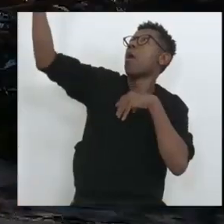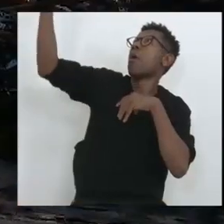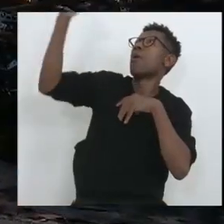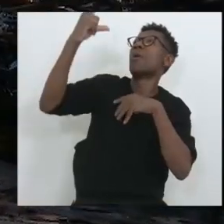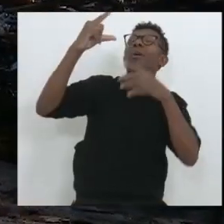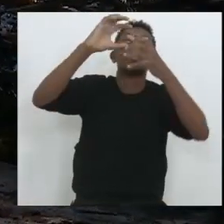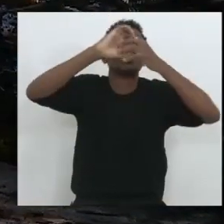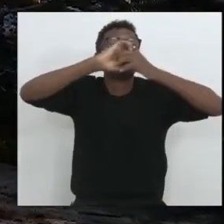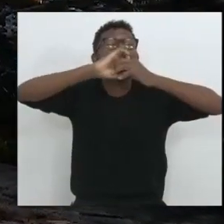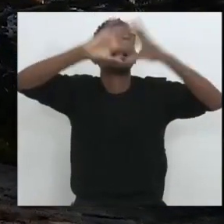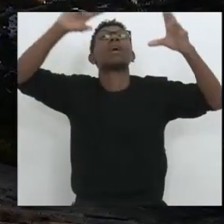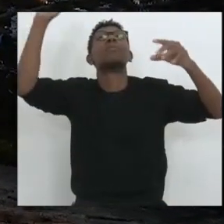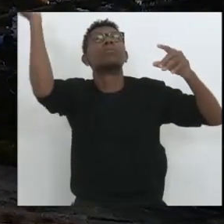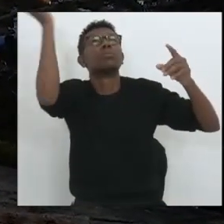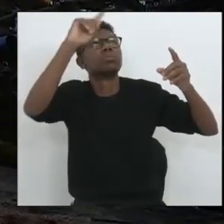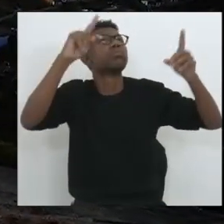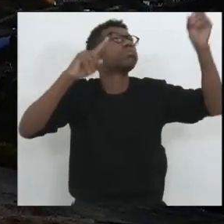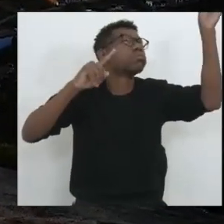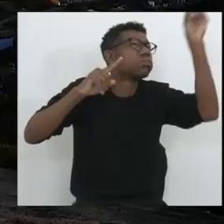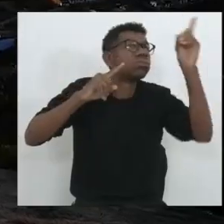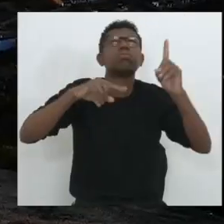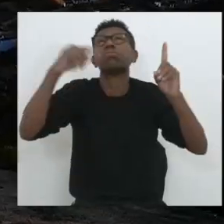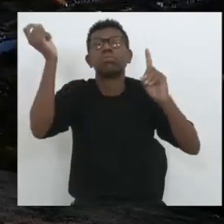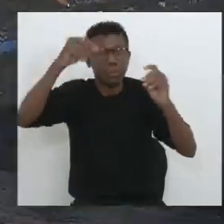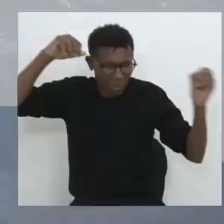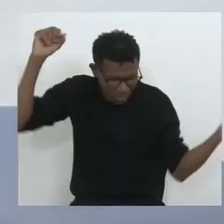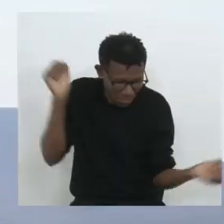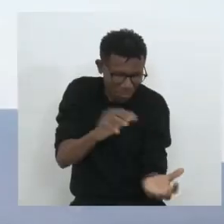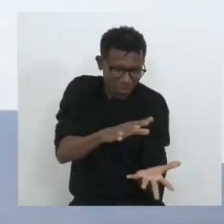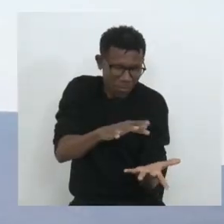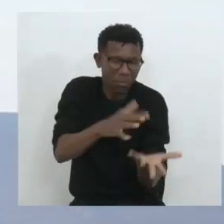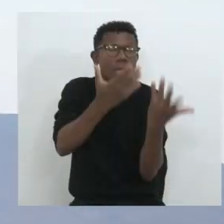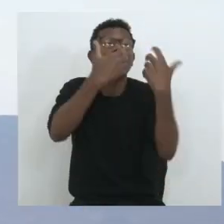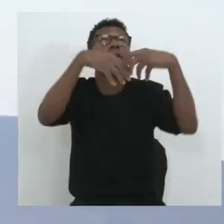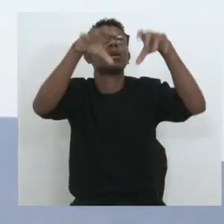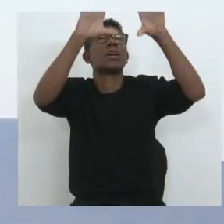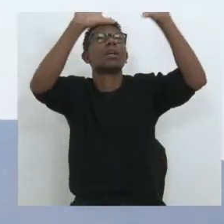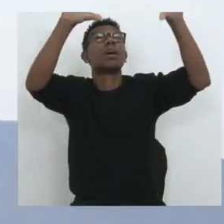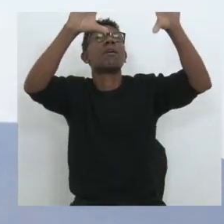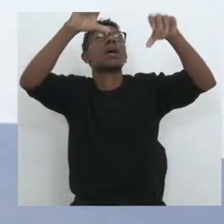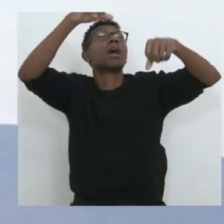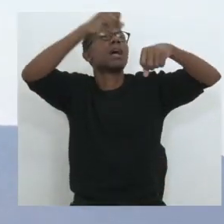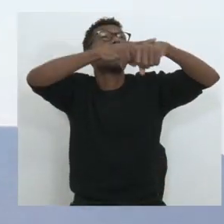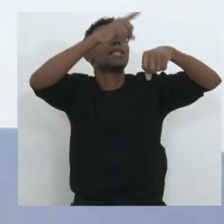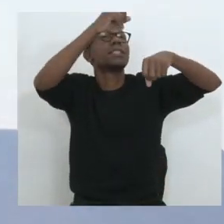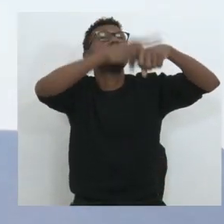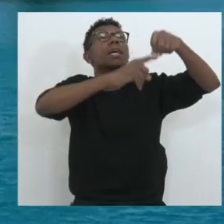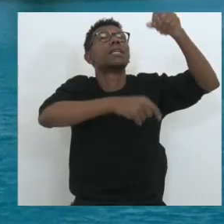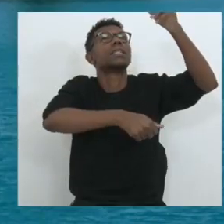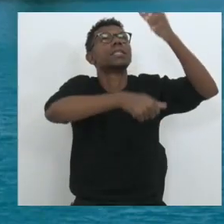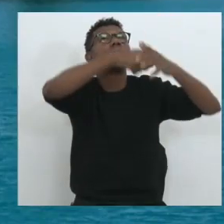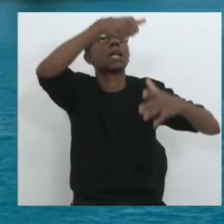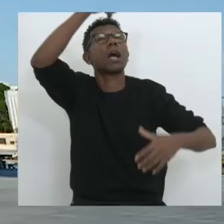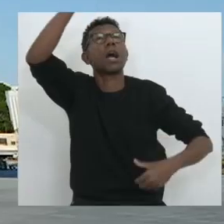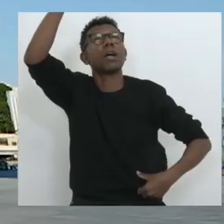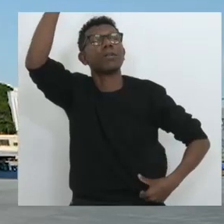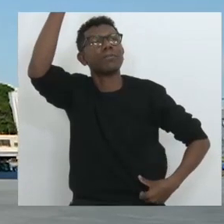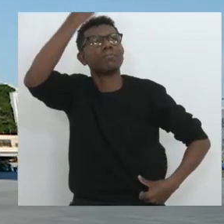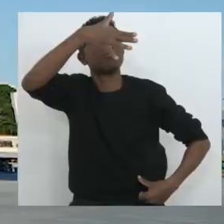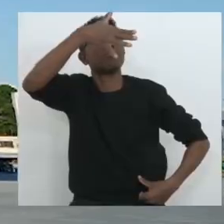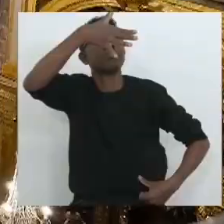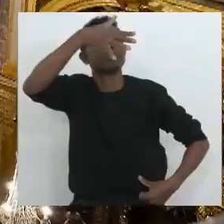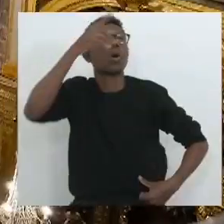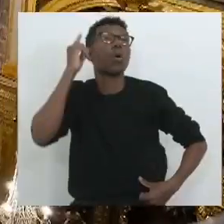o sol da liberdade raios fidos brou do céu da pátria nesse instante se o